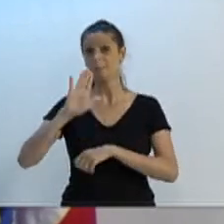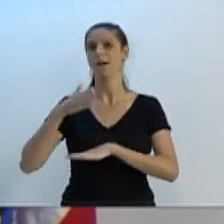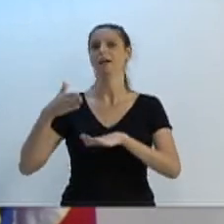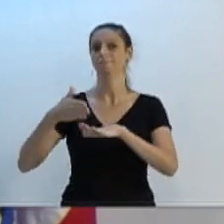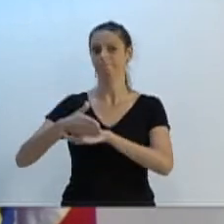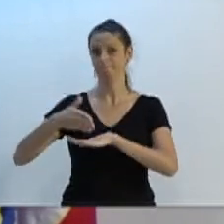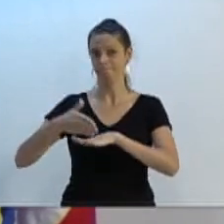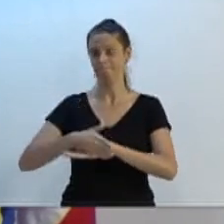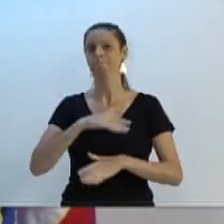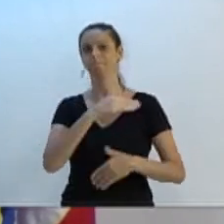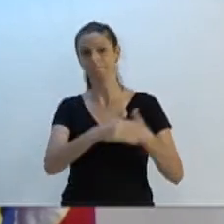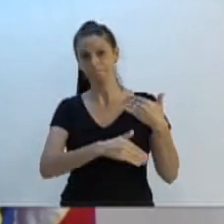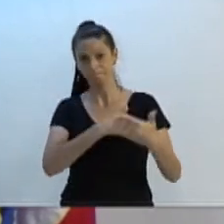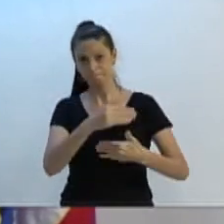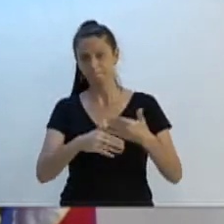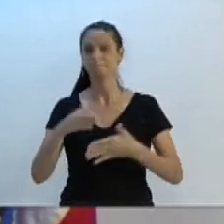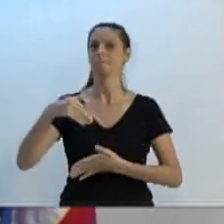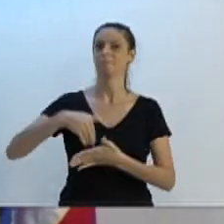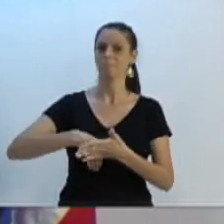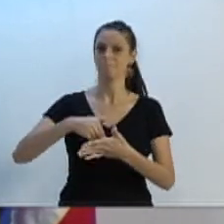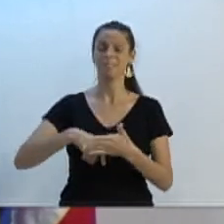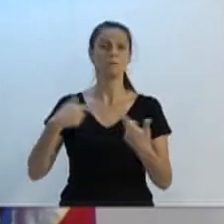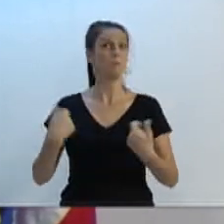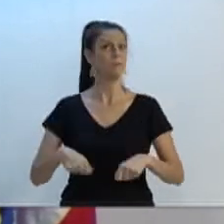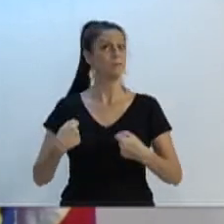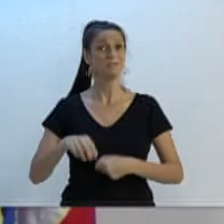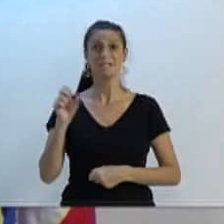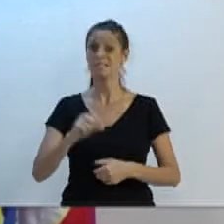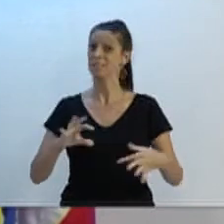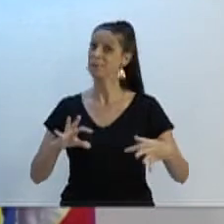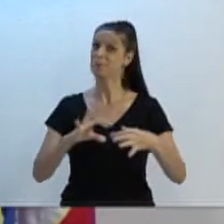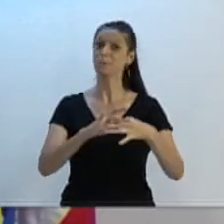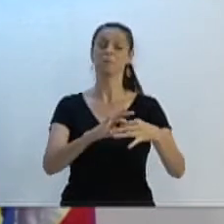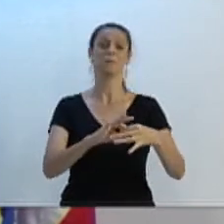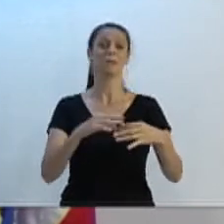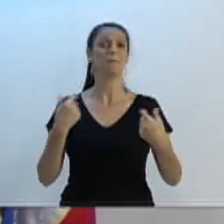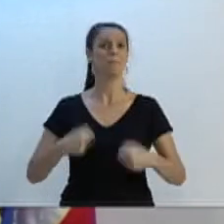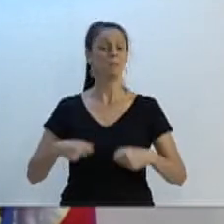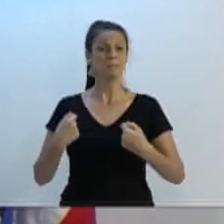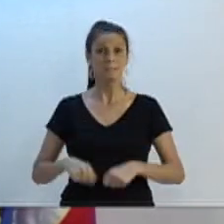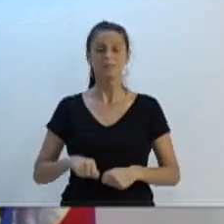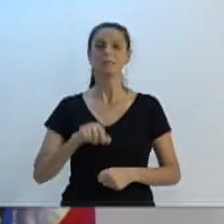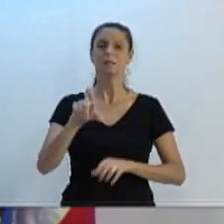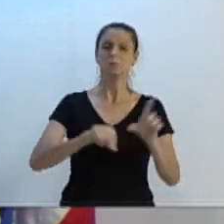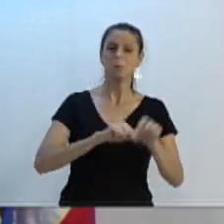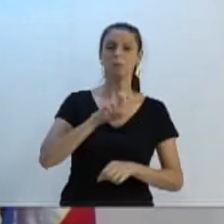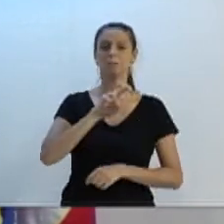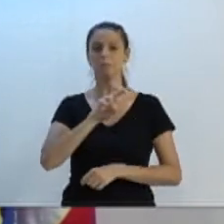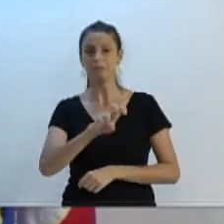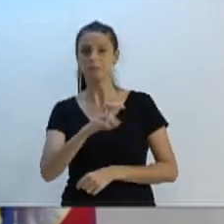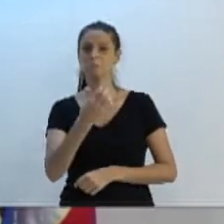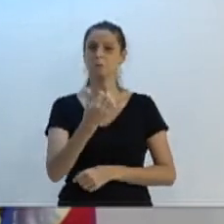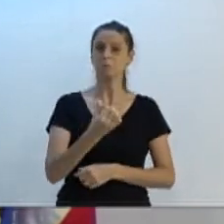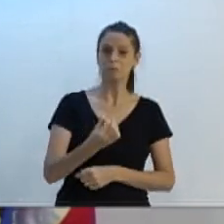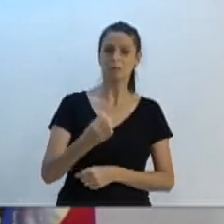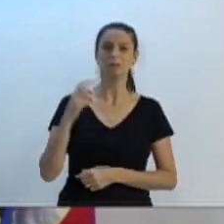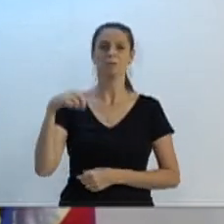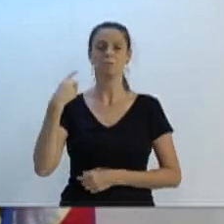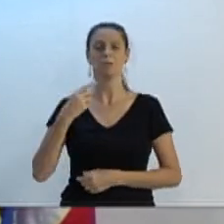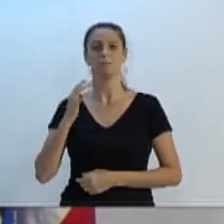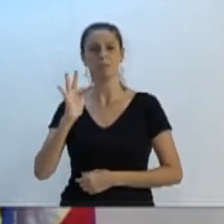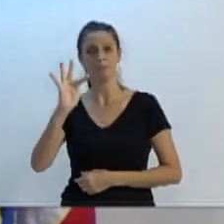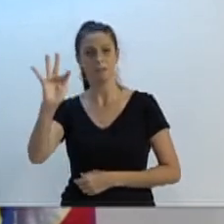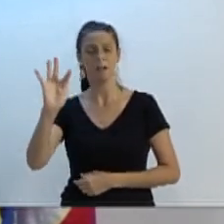no processo eleitoral eles têm que sim elenca cinco ou seis candidatos a deputado federal ao senado a